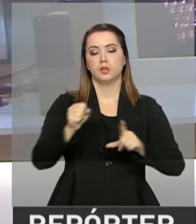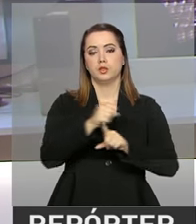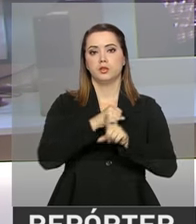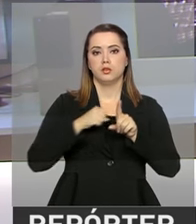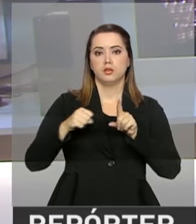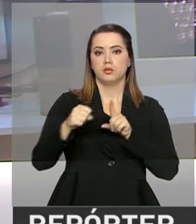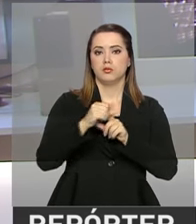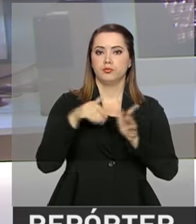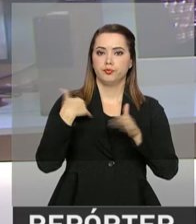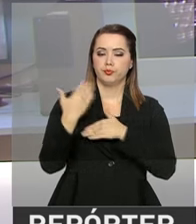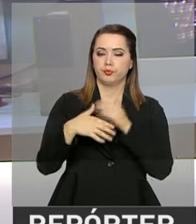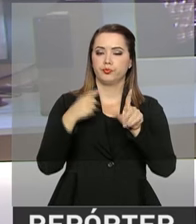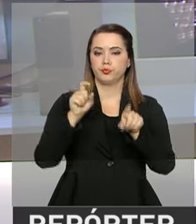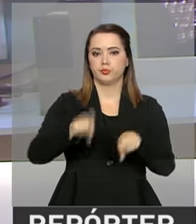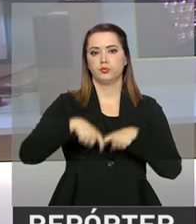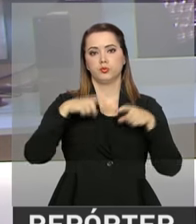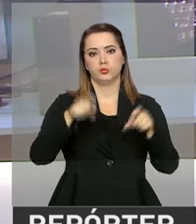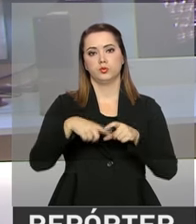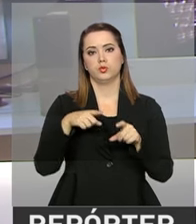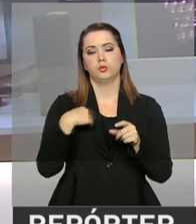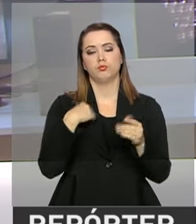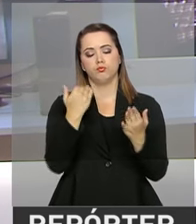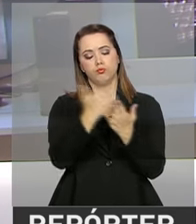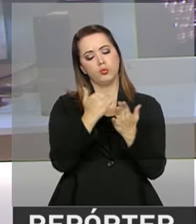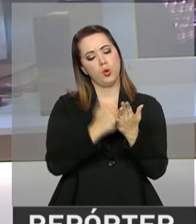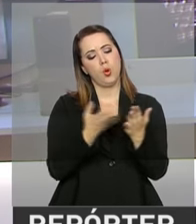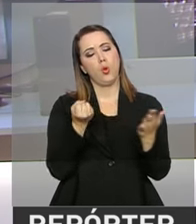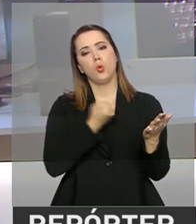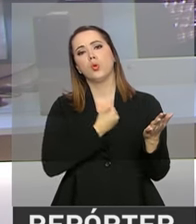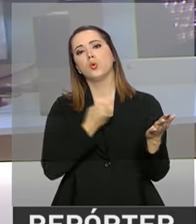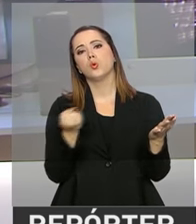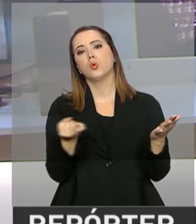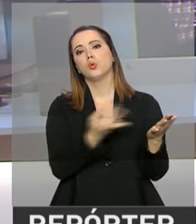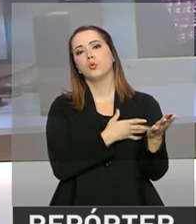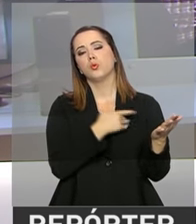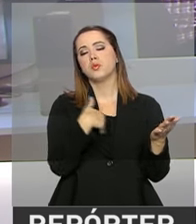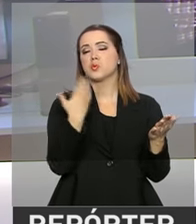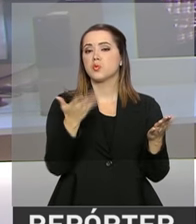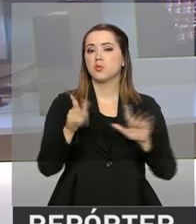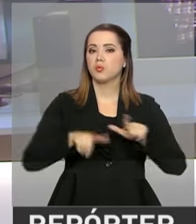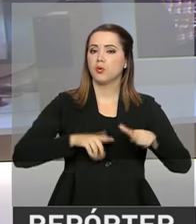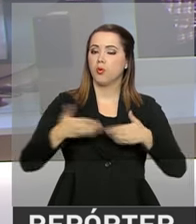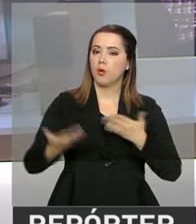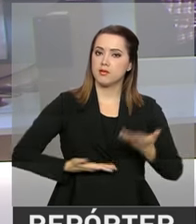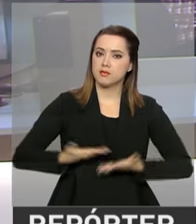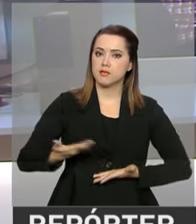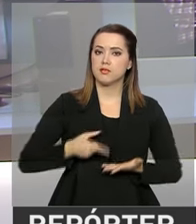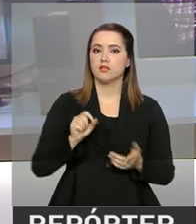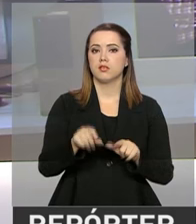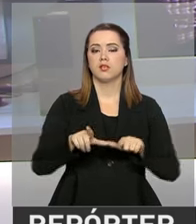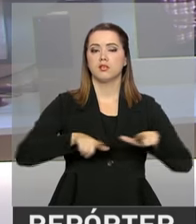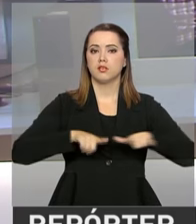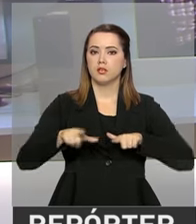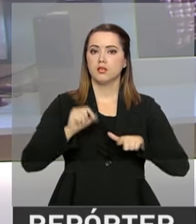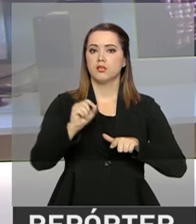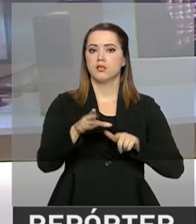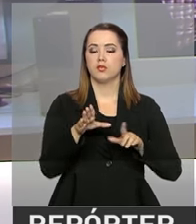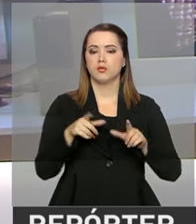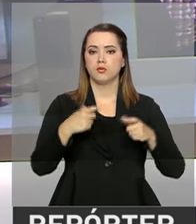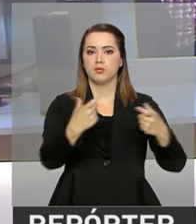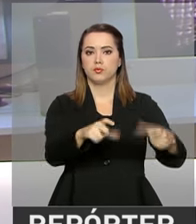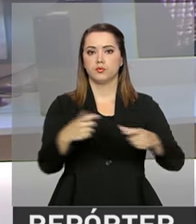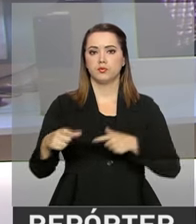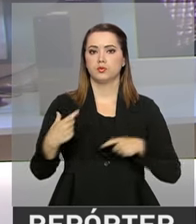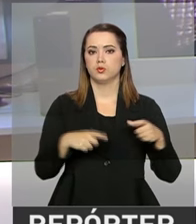Agrário, o Censo permite traçar informações sobre quantidade, serviços e atividades prestadas nas unidades de atendimento da assistência